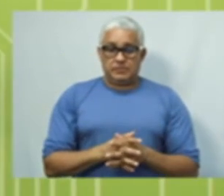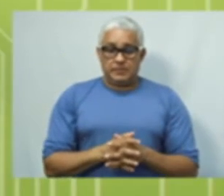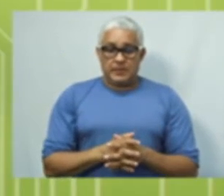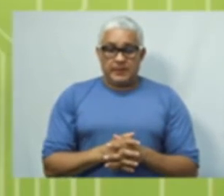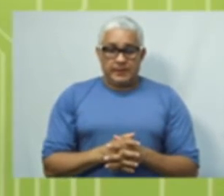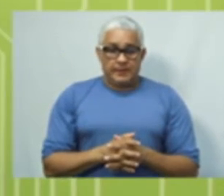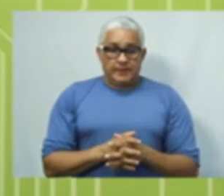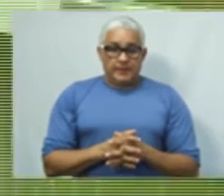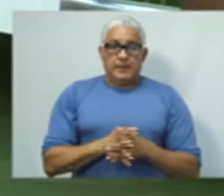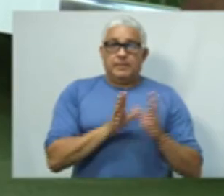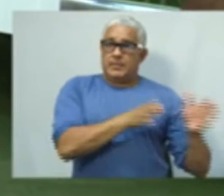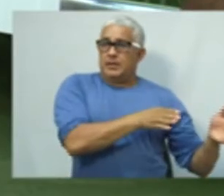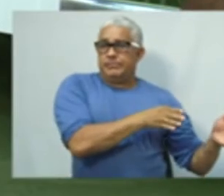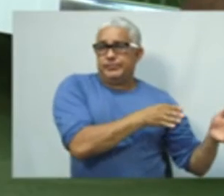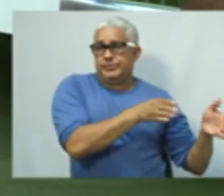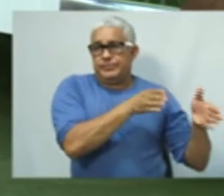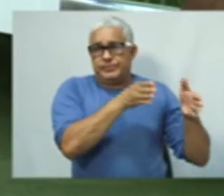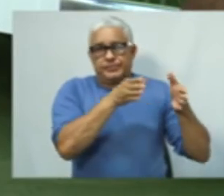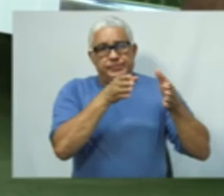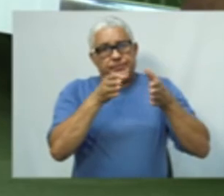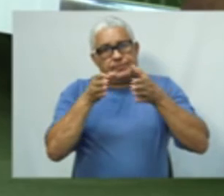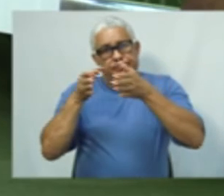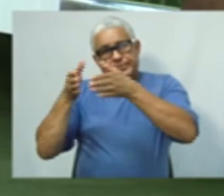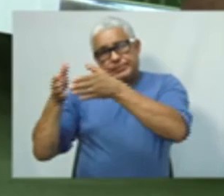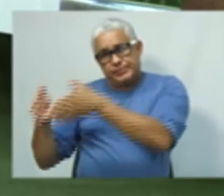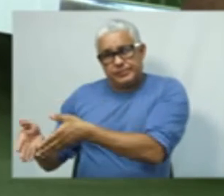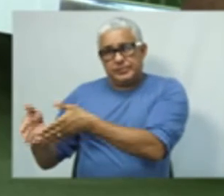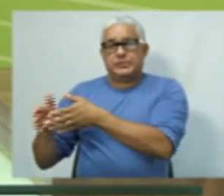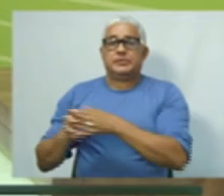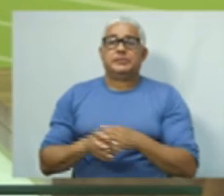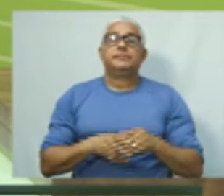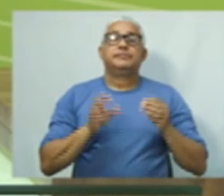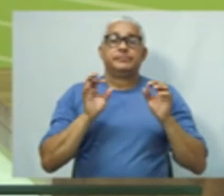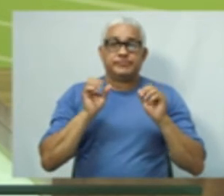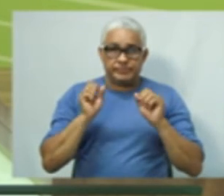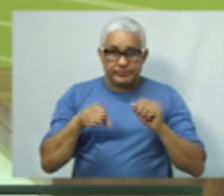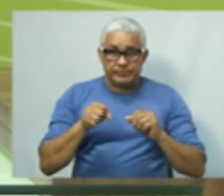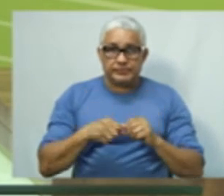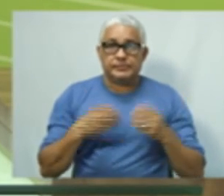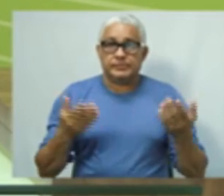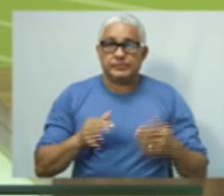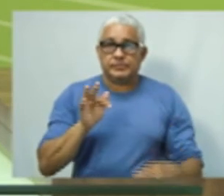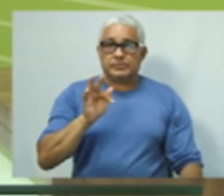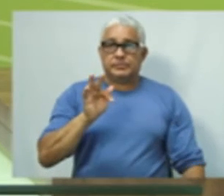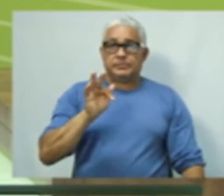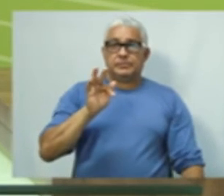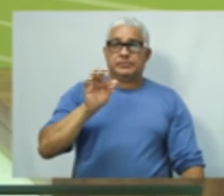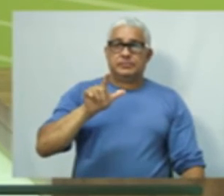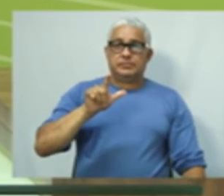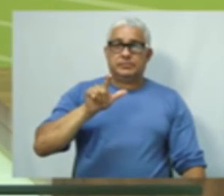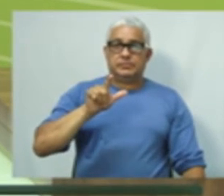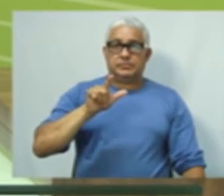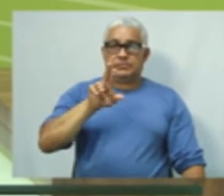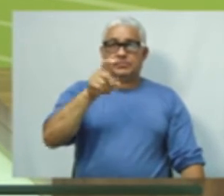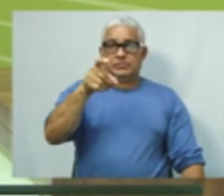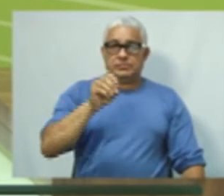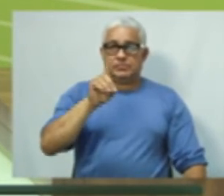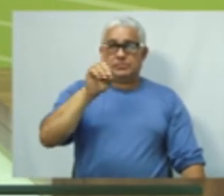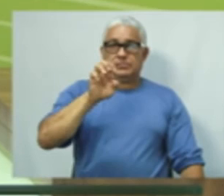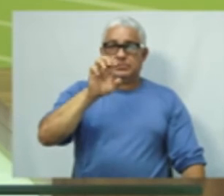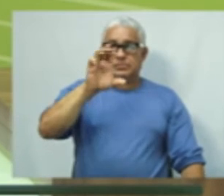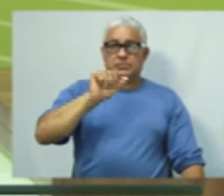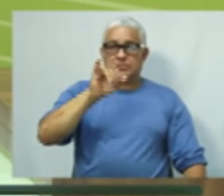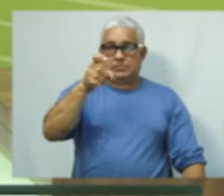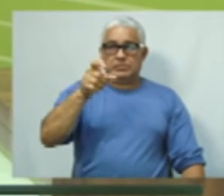que passei por todo o processo, né, professor? Isso mesmo. E quando se fala em fluxo de caixa, nós também falamos em projeções de fluxo de